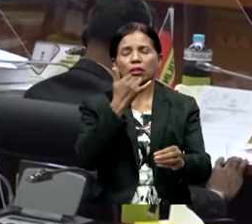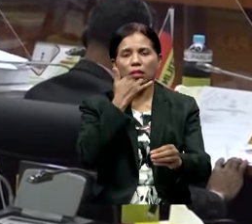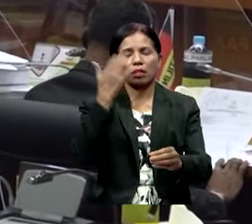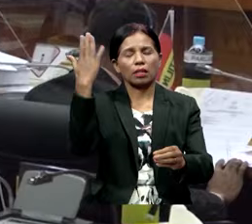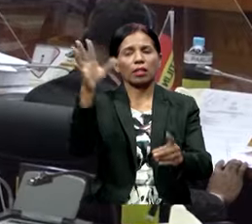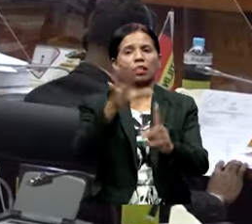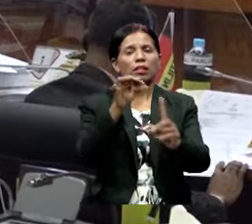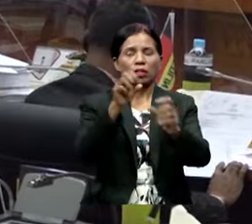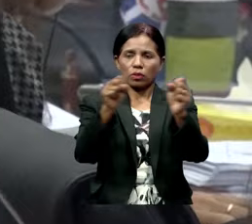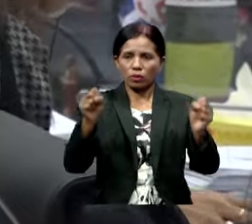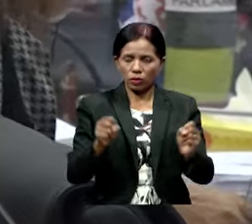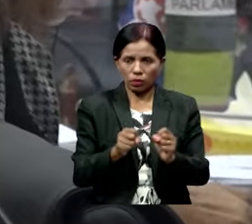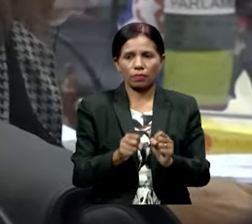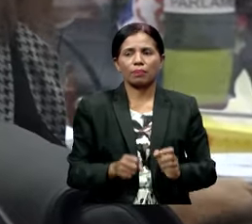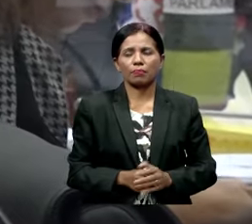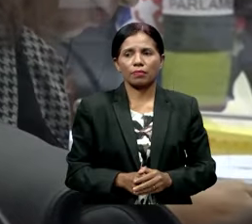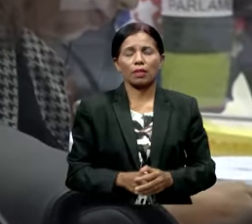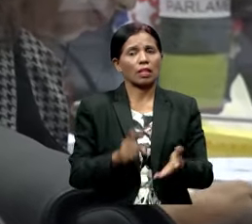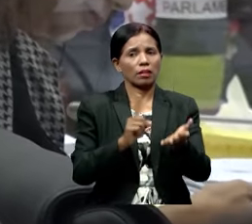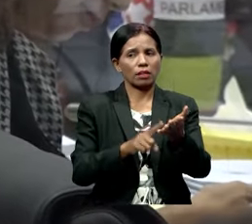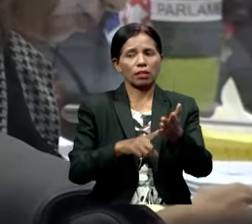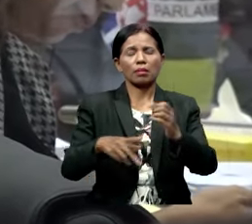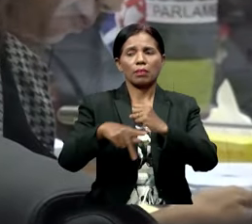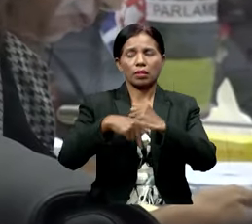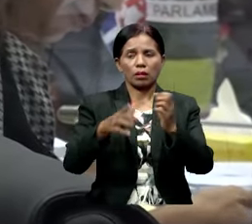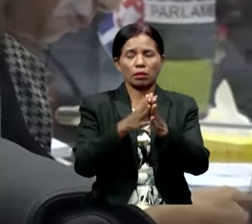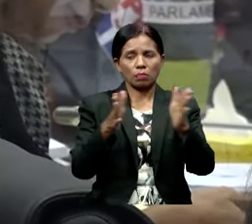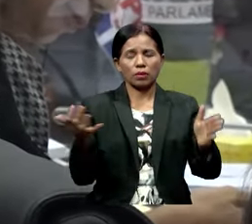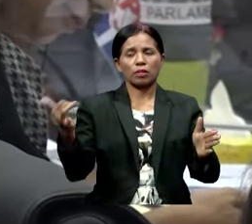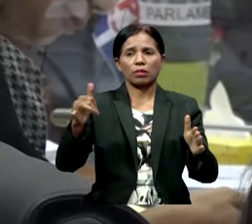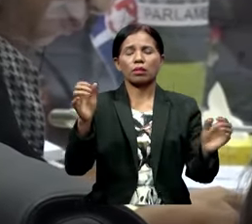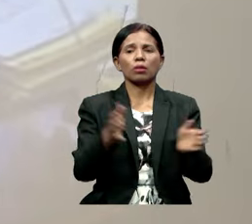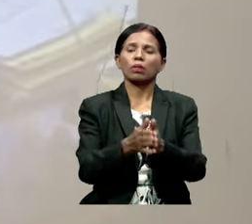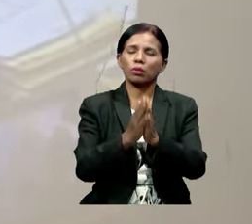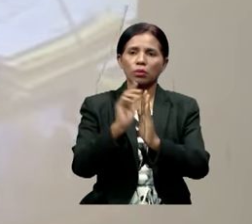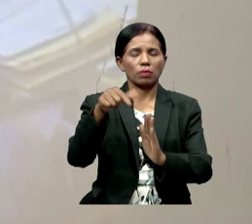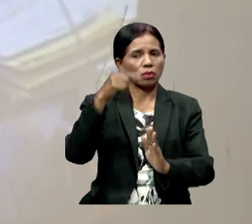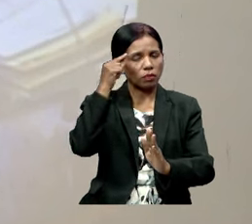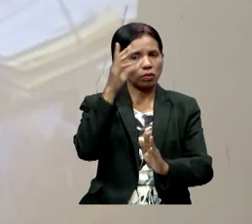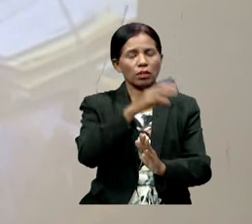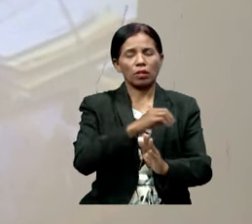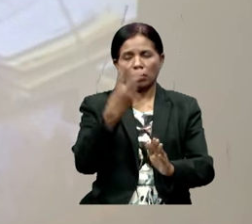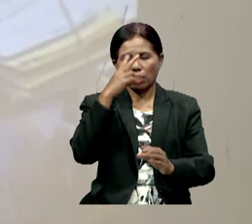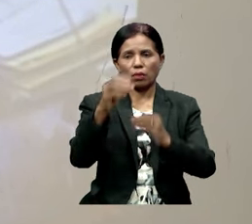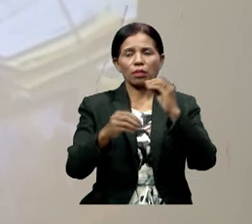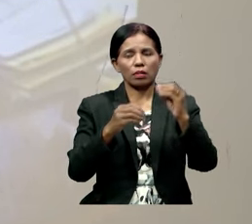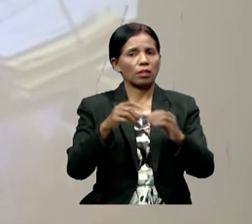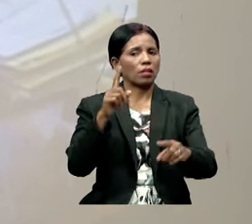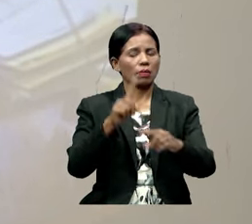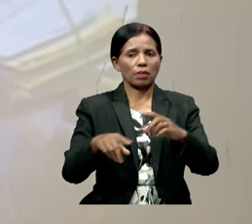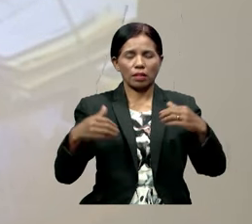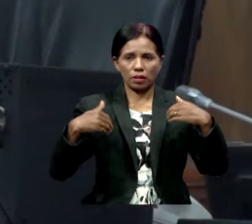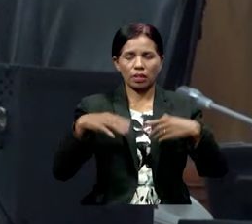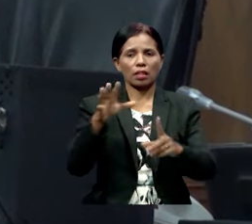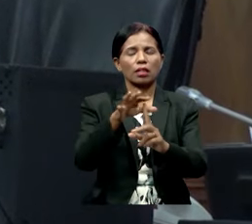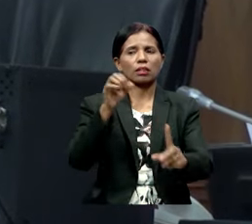eleição suco foi na leis. E a debate na bancada oposição se lamenta o de Russo para o governo, a tu soluciona, não é lá que acontece tá, a